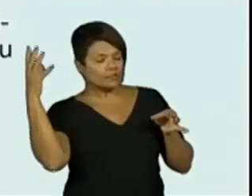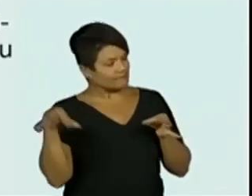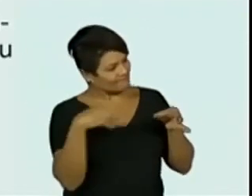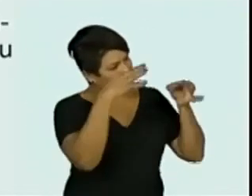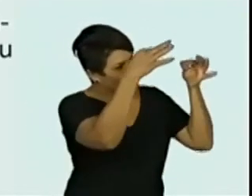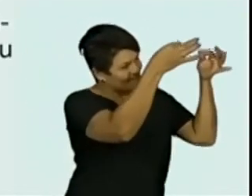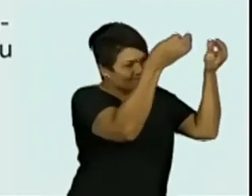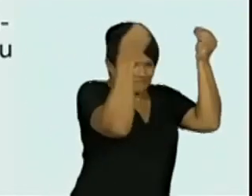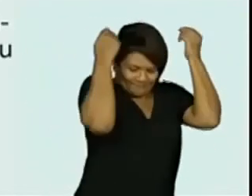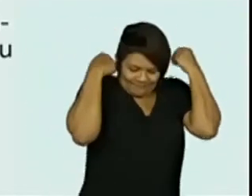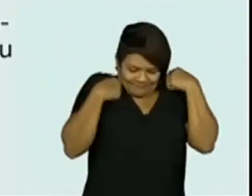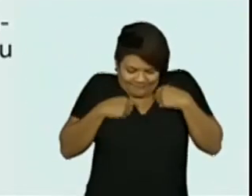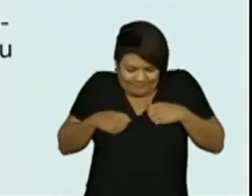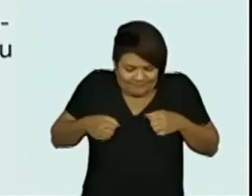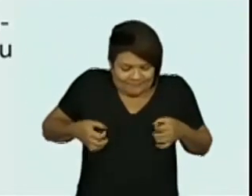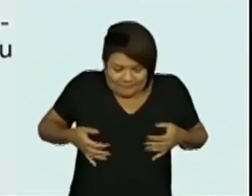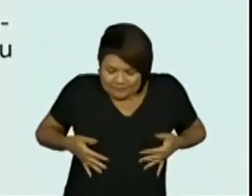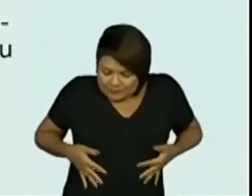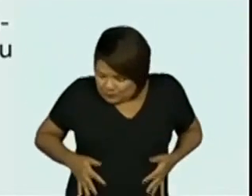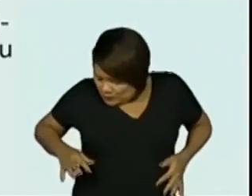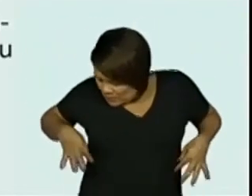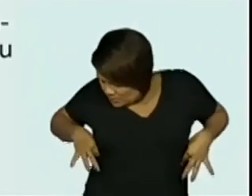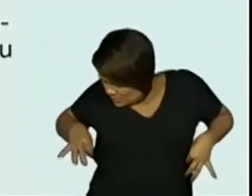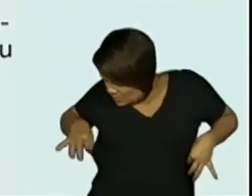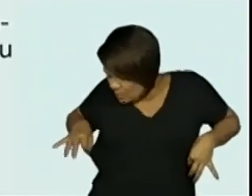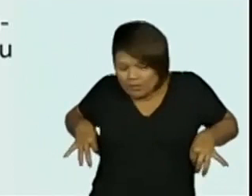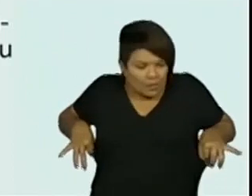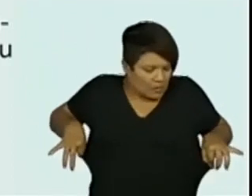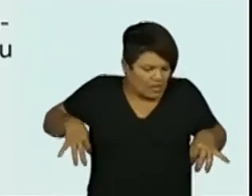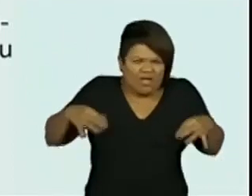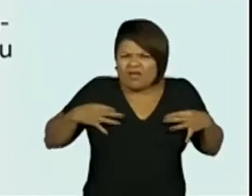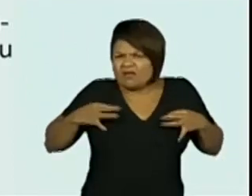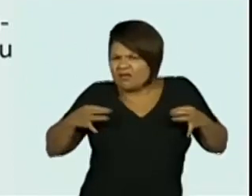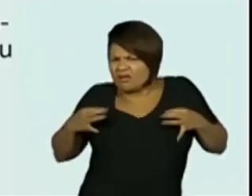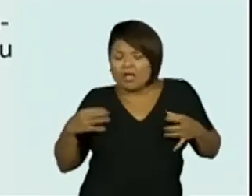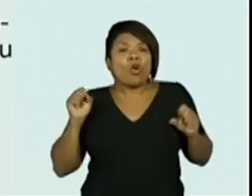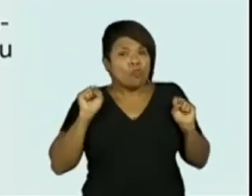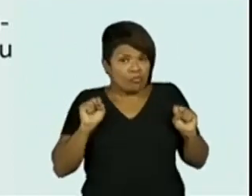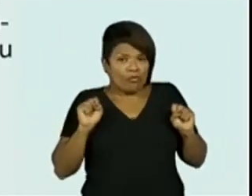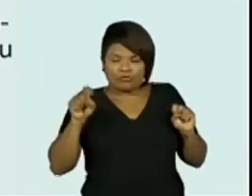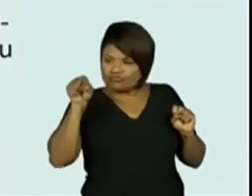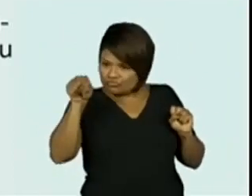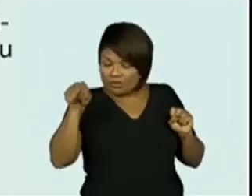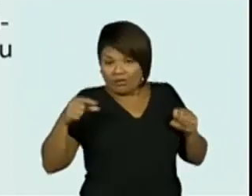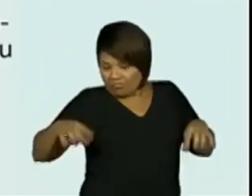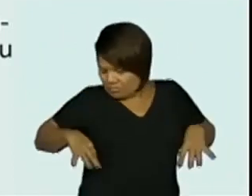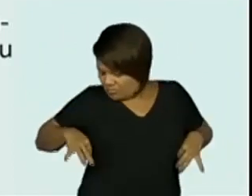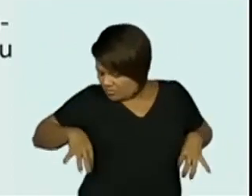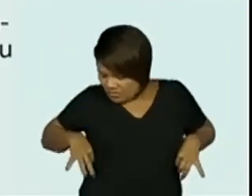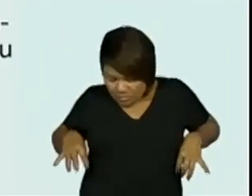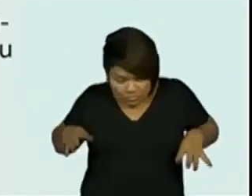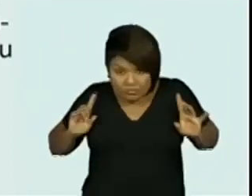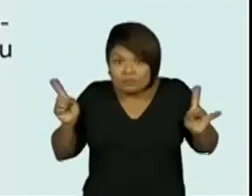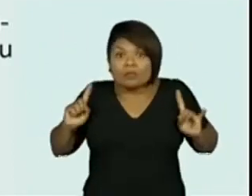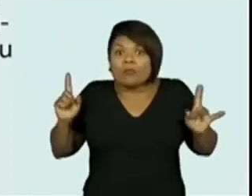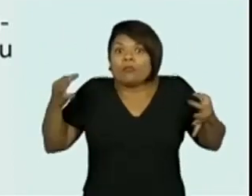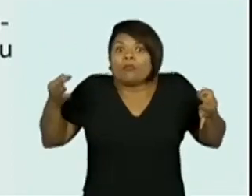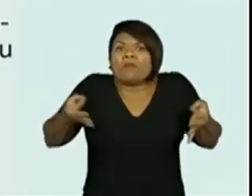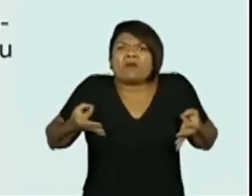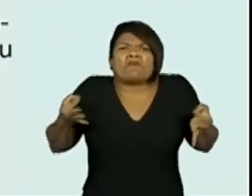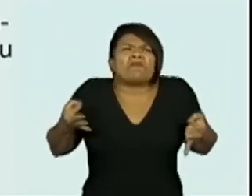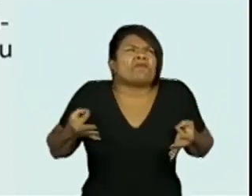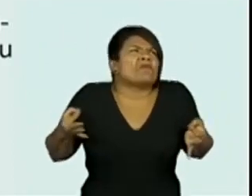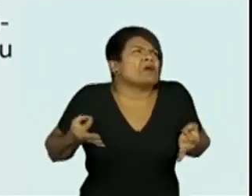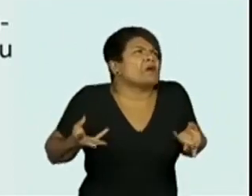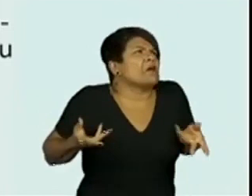Se precisasse de algum ajuste, podia fazer ali mesmo, na hora. Mas que nada, estava um